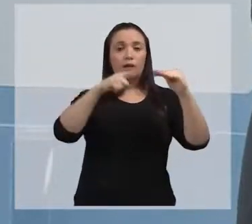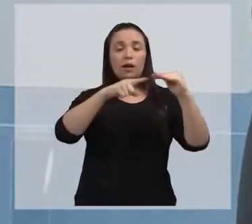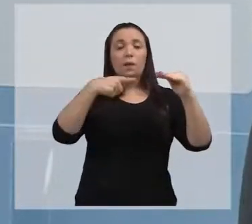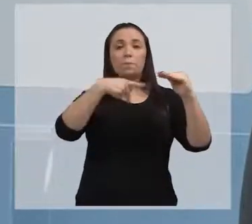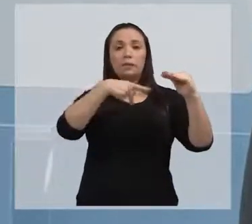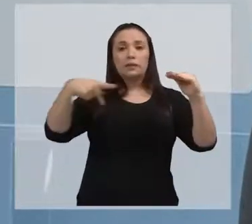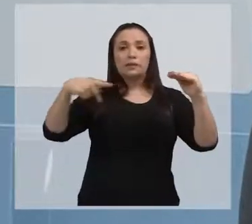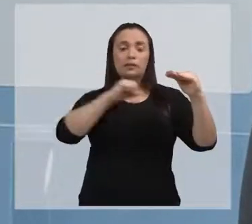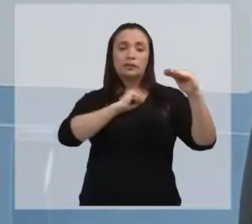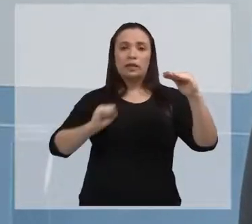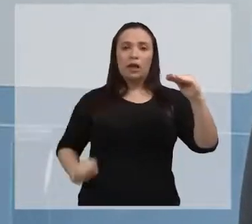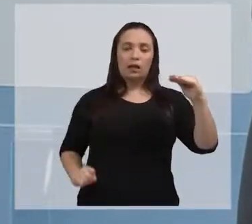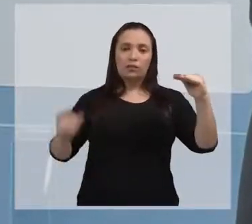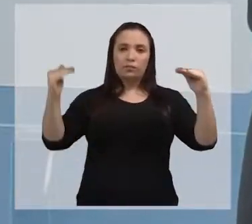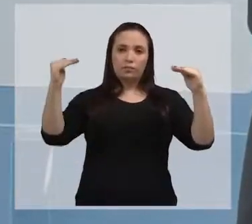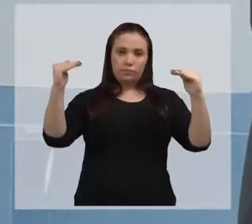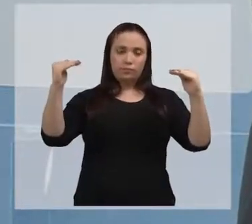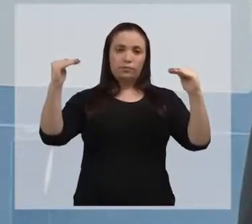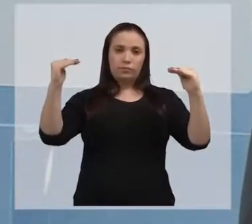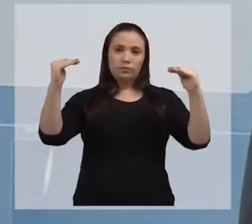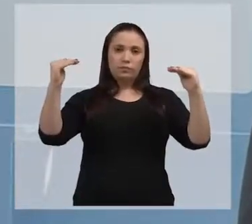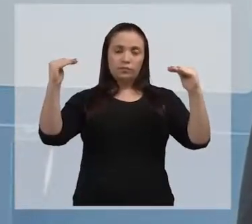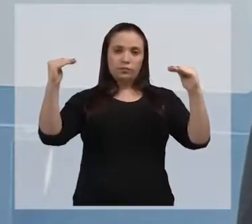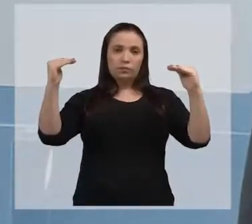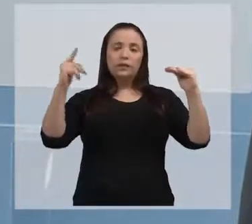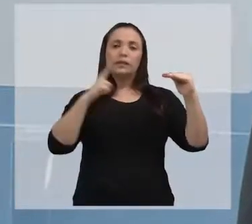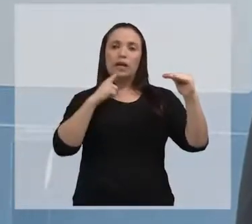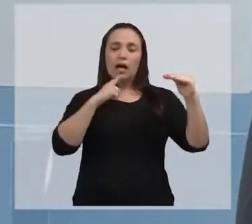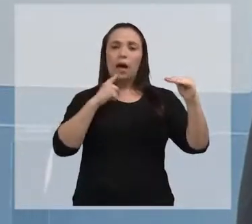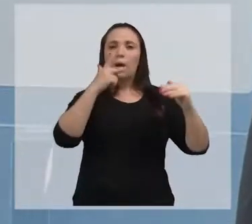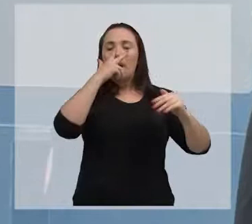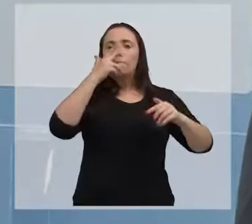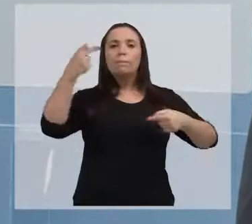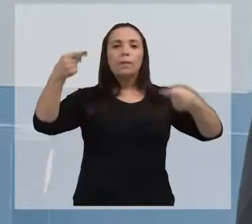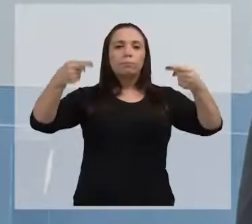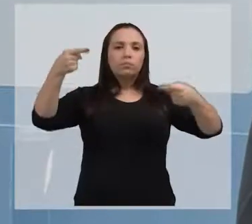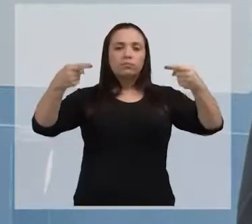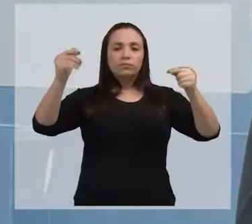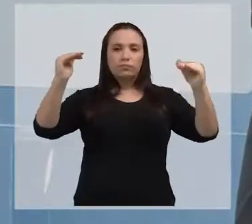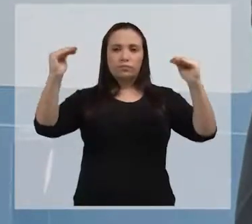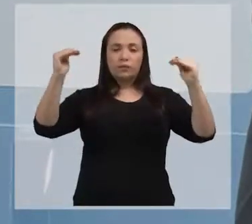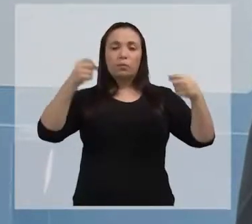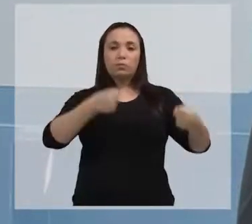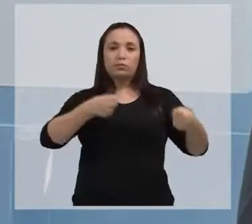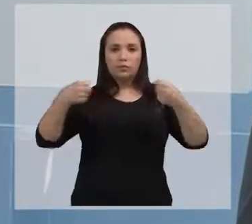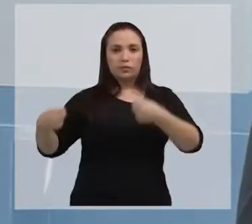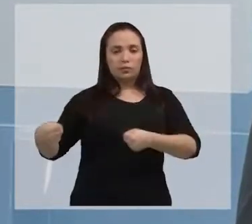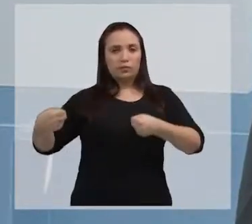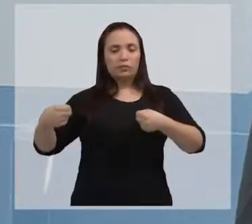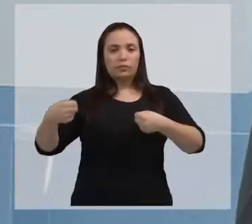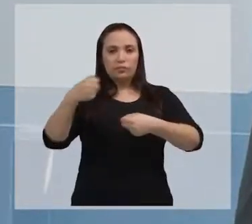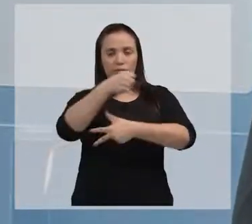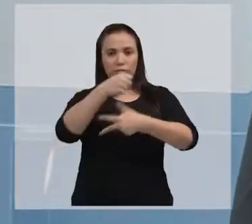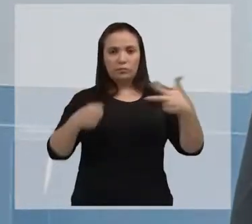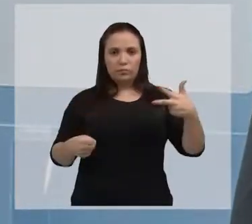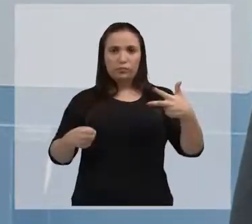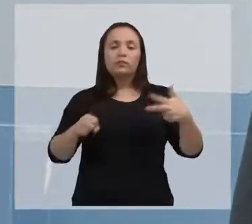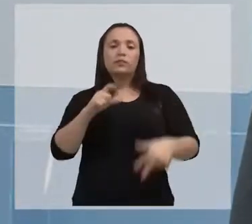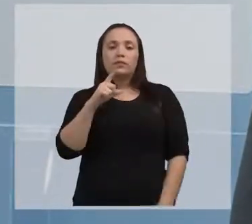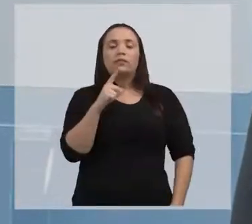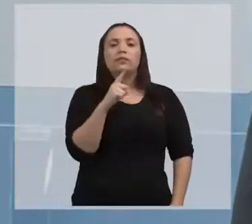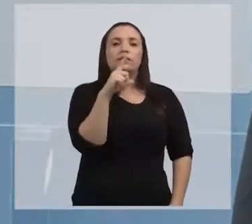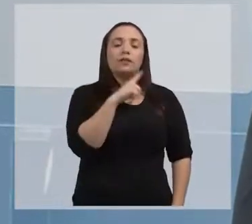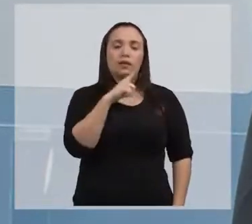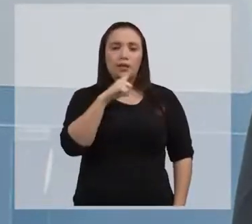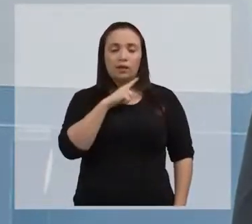presidente do Senado. Então... Havia um conflito de interesses. Havia um conflito entre 2 poderes, né? Dentro